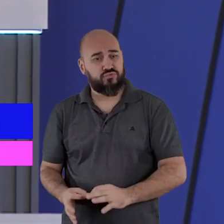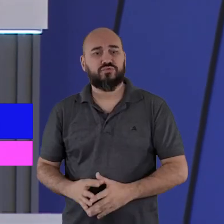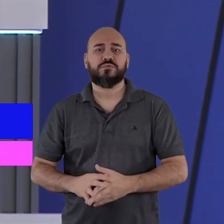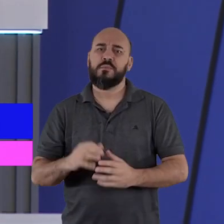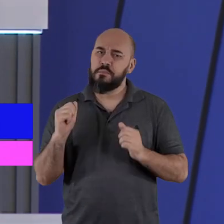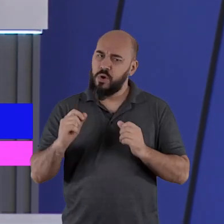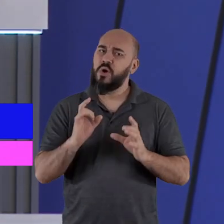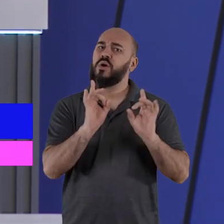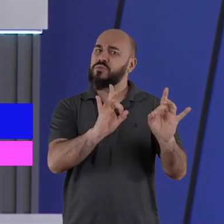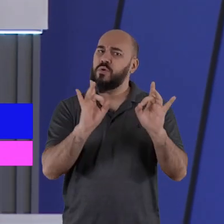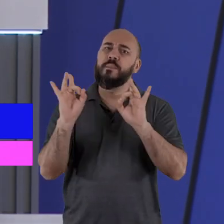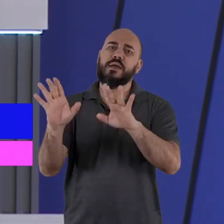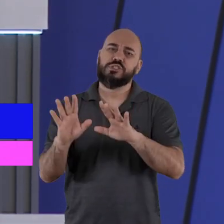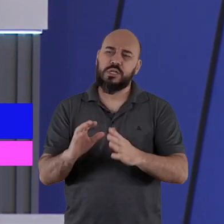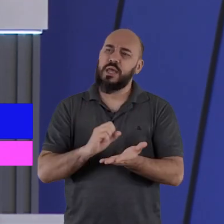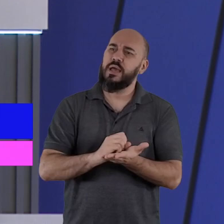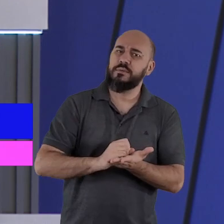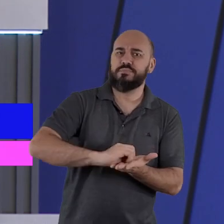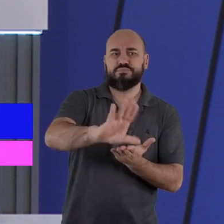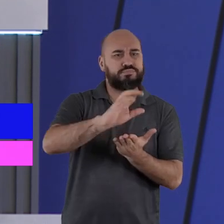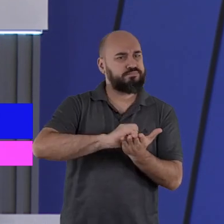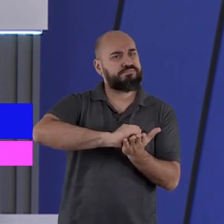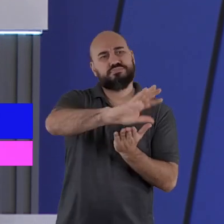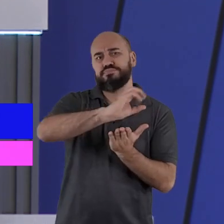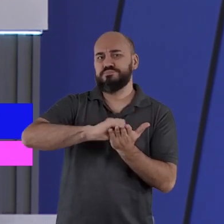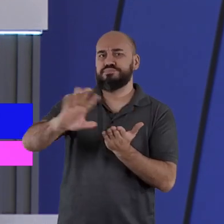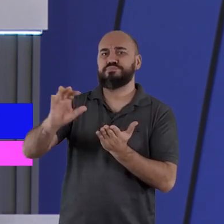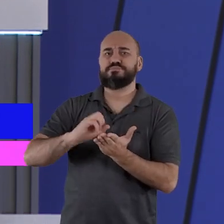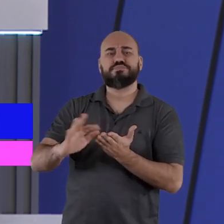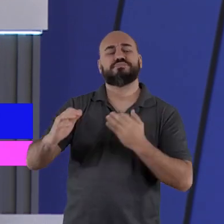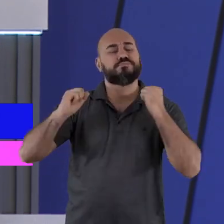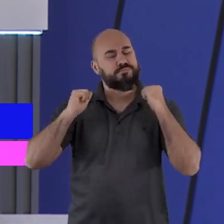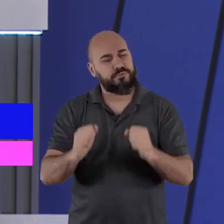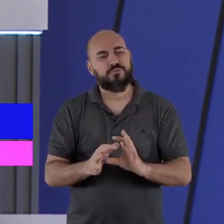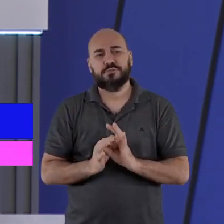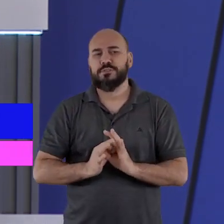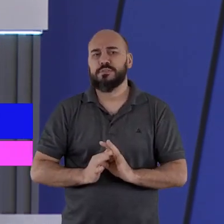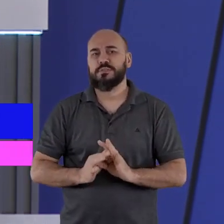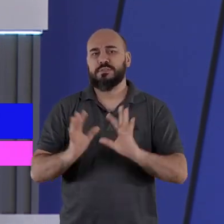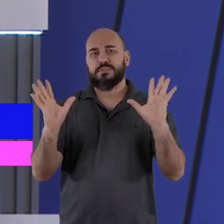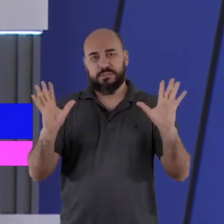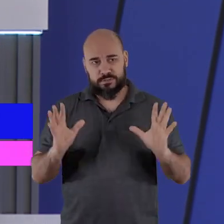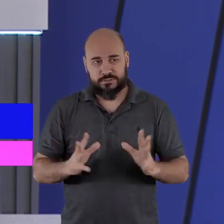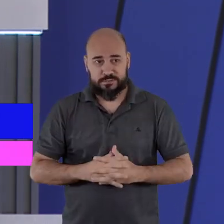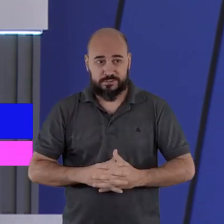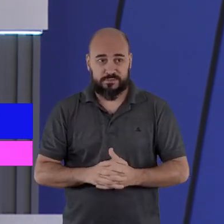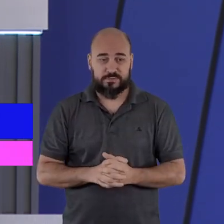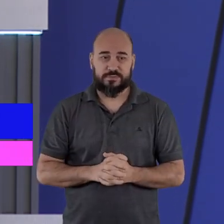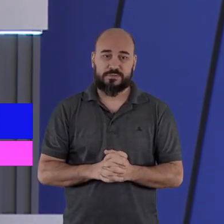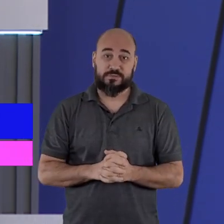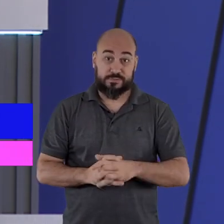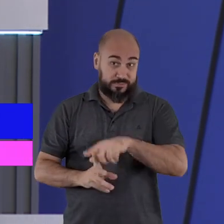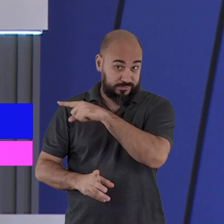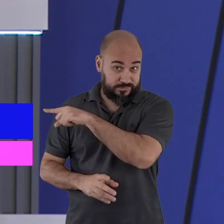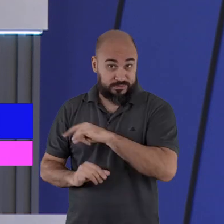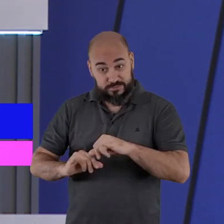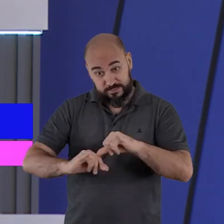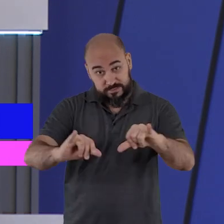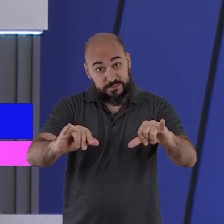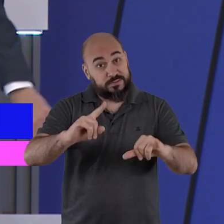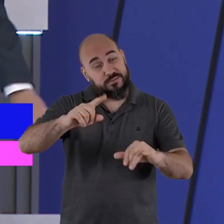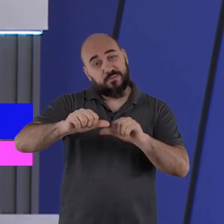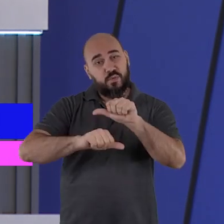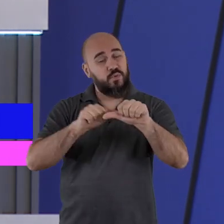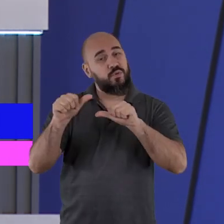vizinhos, parentes, familiares, essas mensagens que transformam as vidas das pessoas, tá bom? Tá